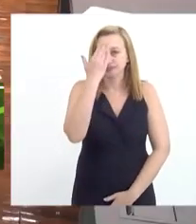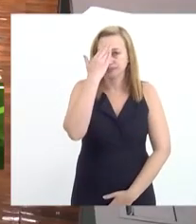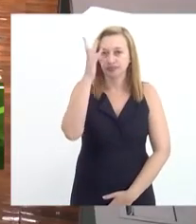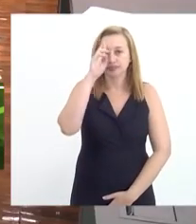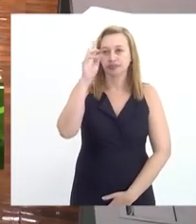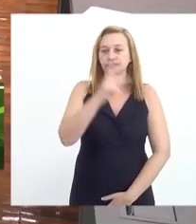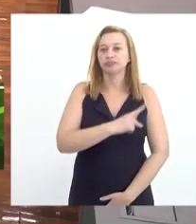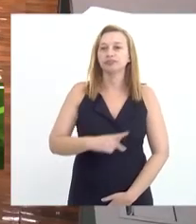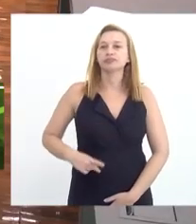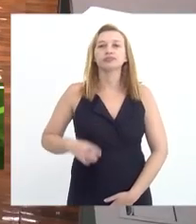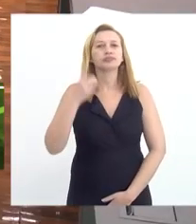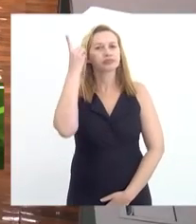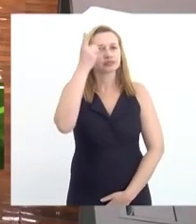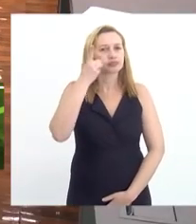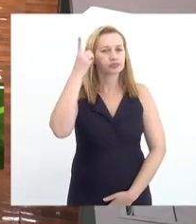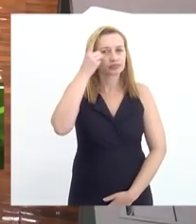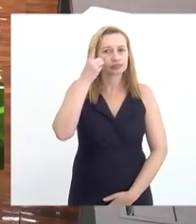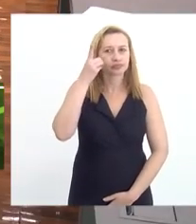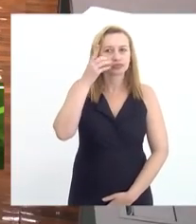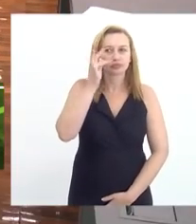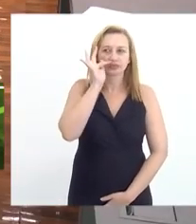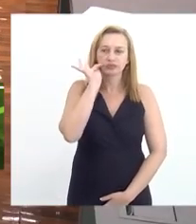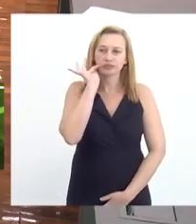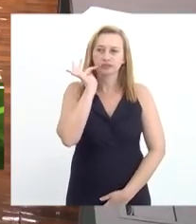Deputado Flávio Será Filipe Por favor